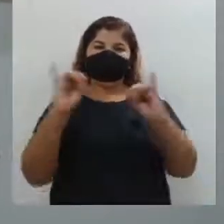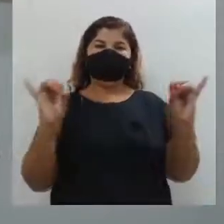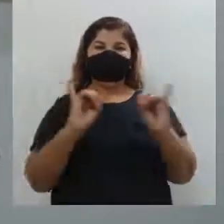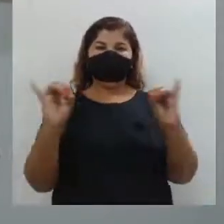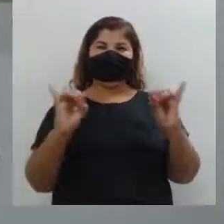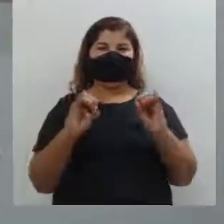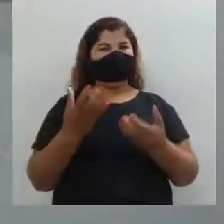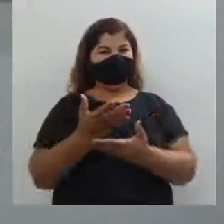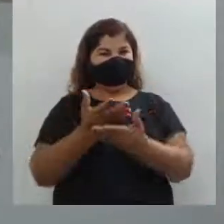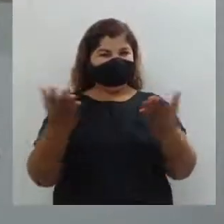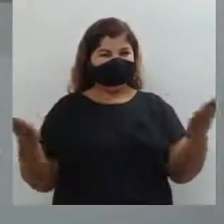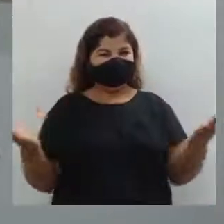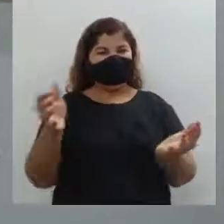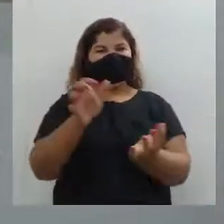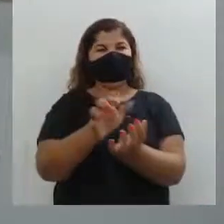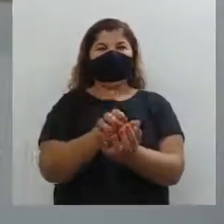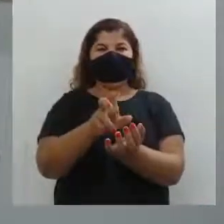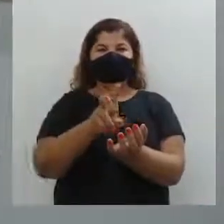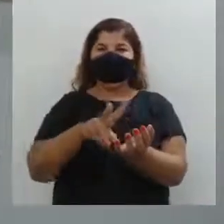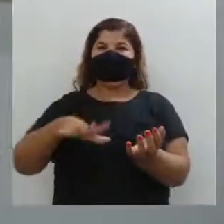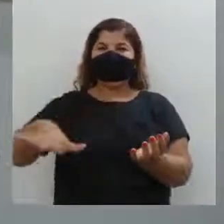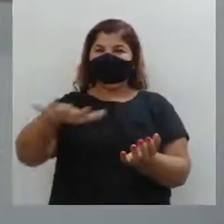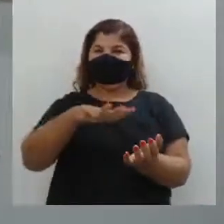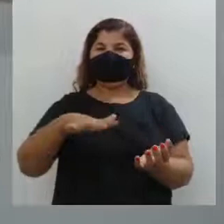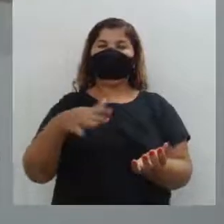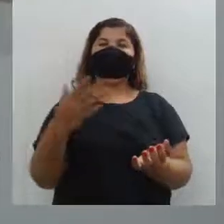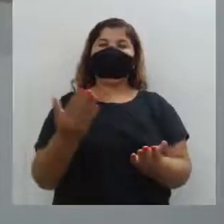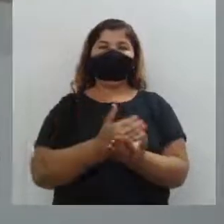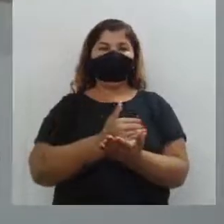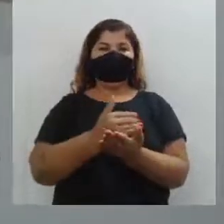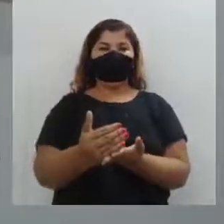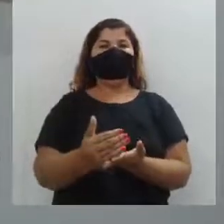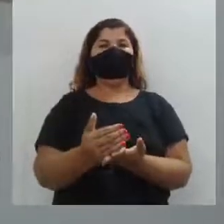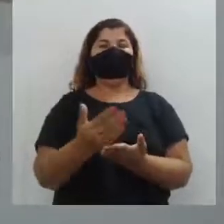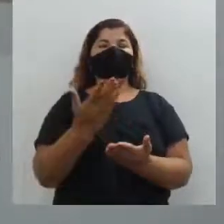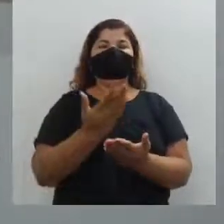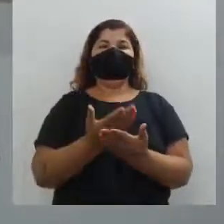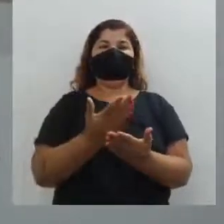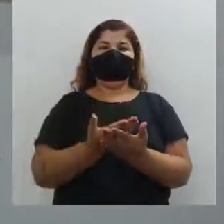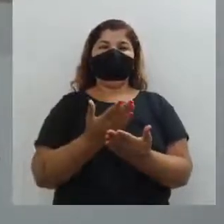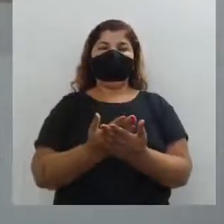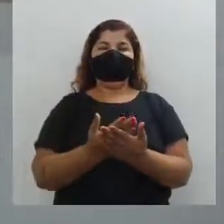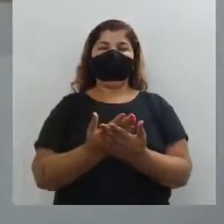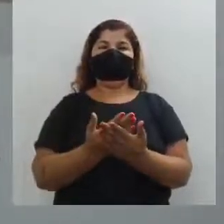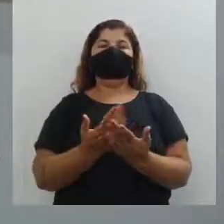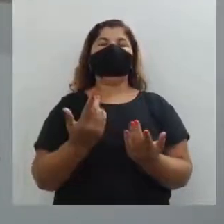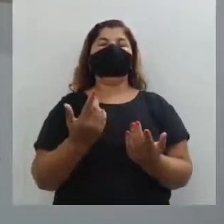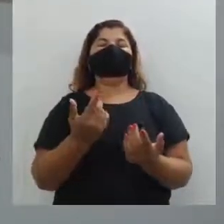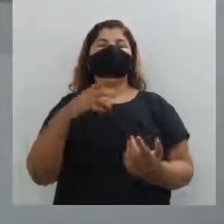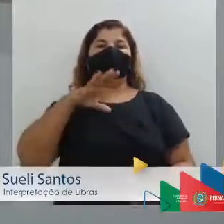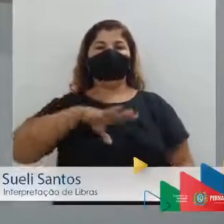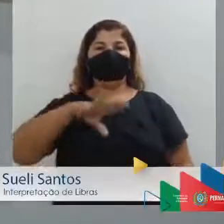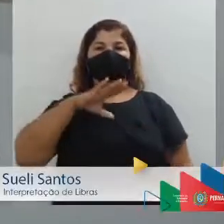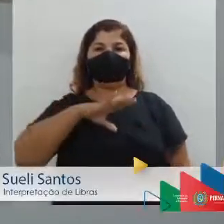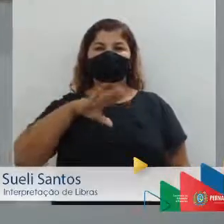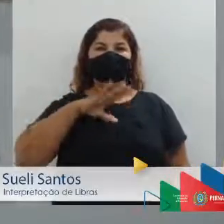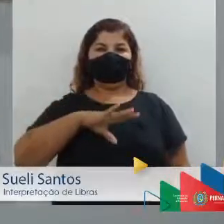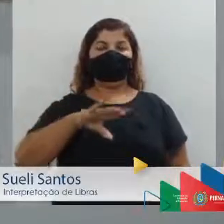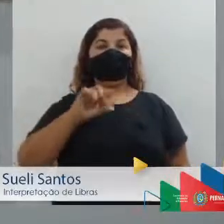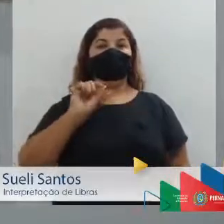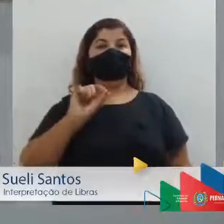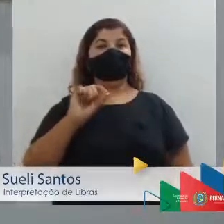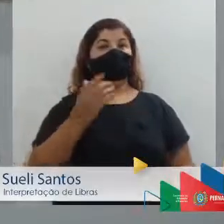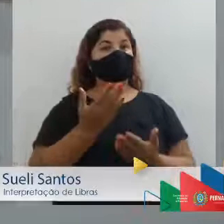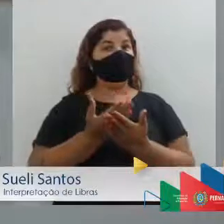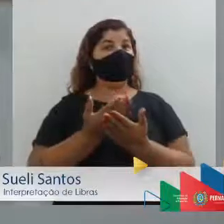povo ligado no EducaPE, vamos iniciar mais uma aula de língua portuguesa e esta aula